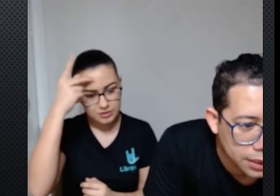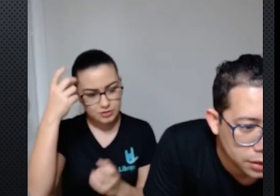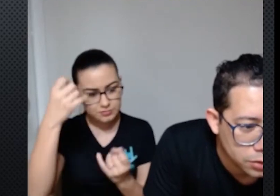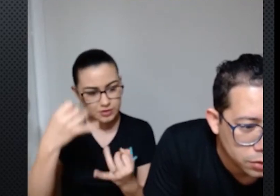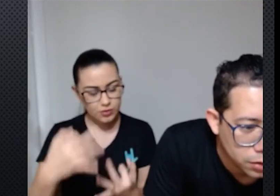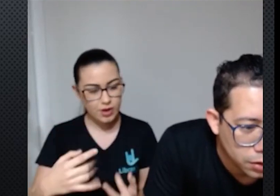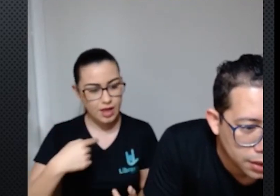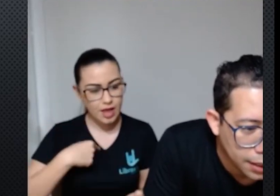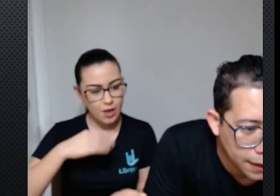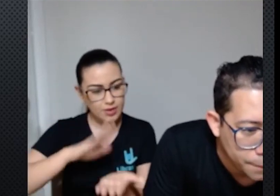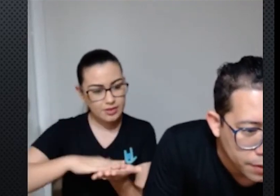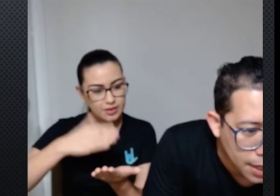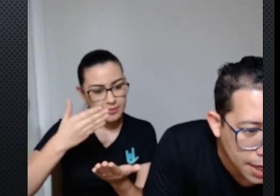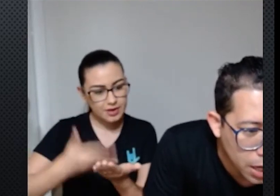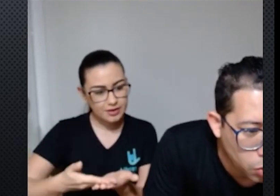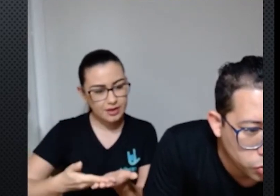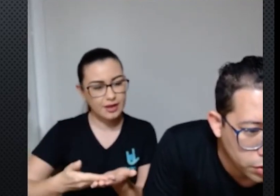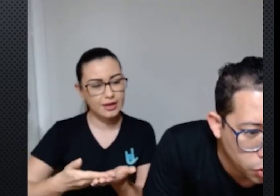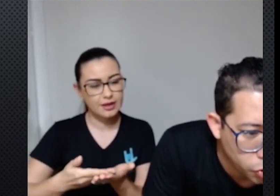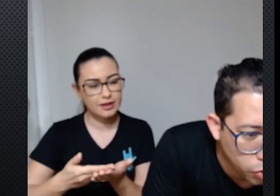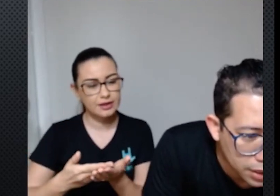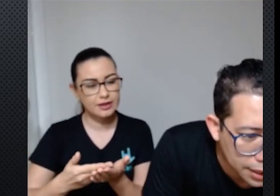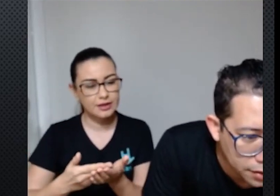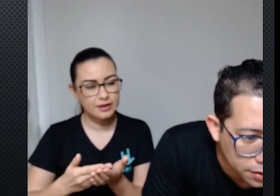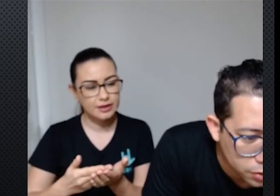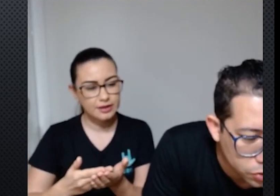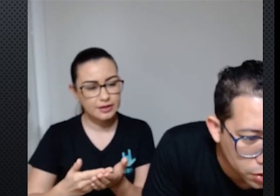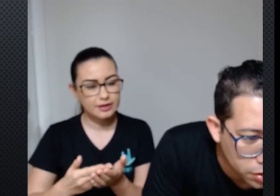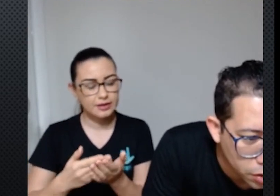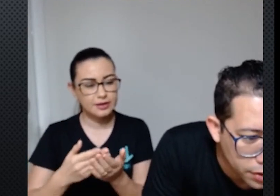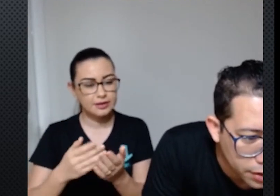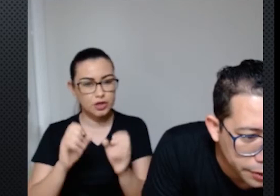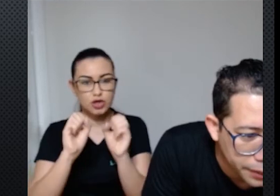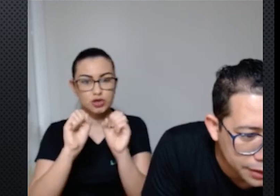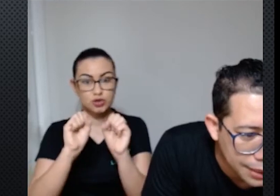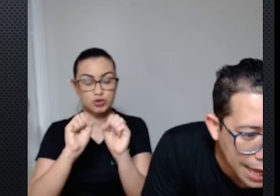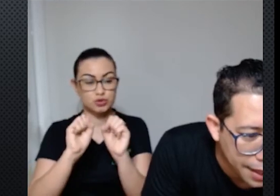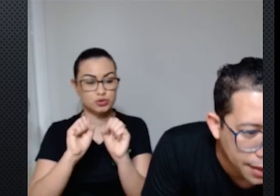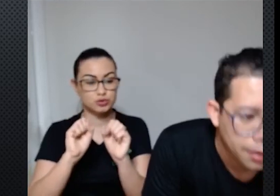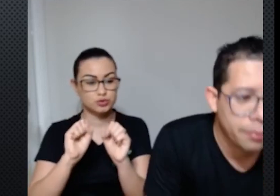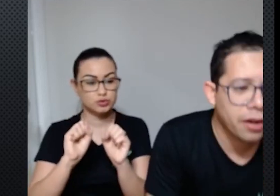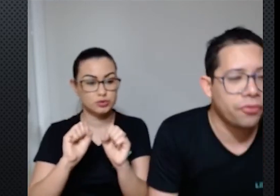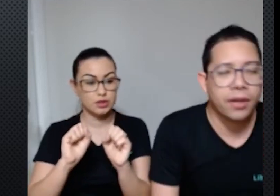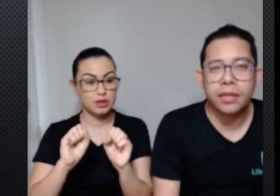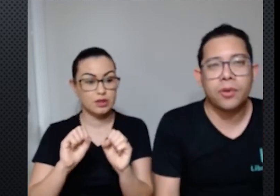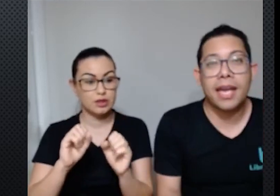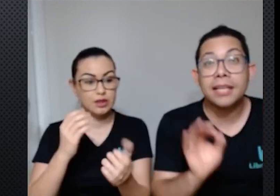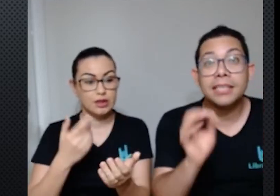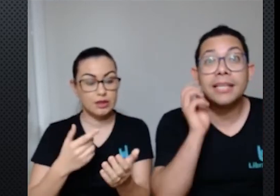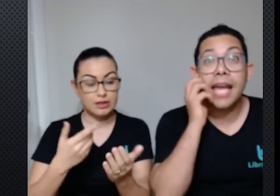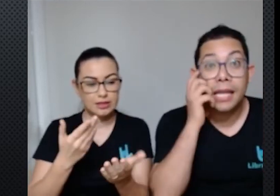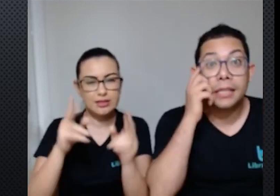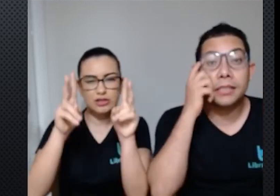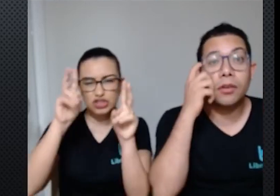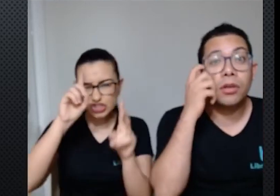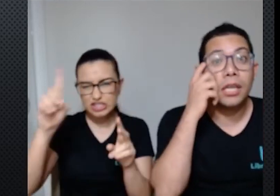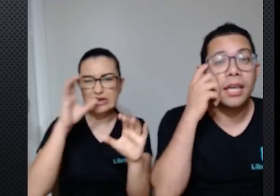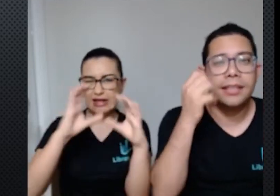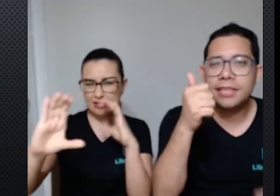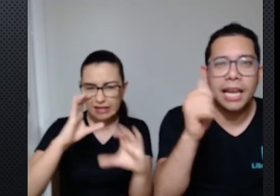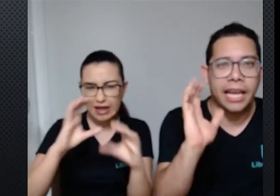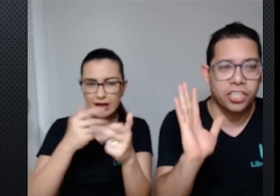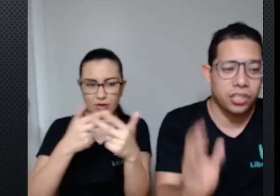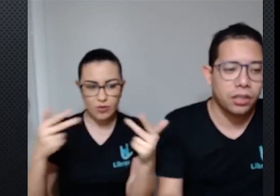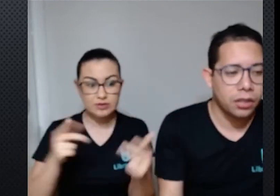Espírito Santo, ok? Eu estudei o show daqueles cantores que eu ia interpretar. Perfeito, é essa a ideia, Alessandra.